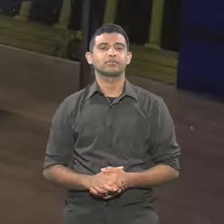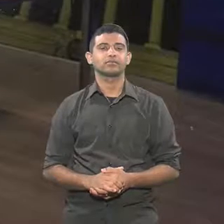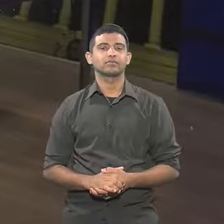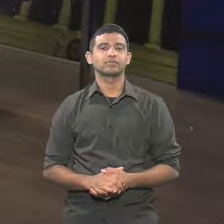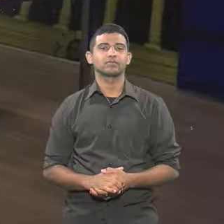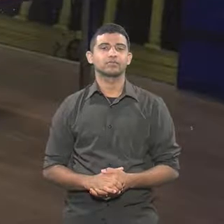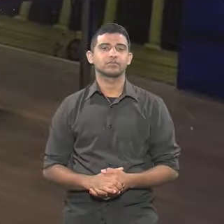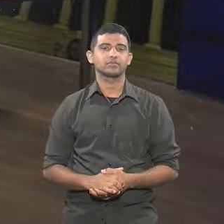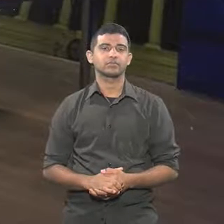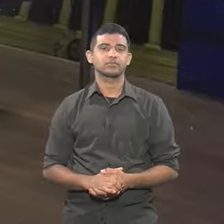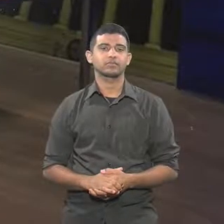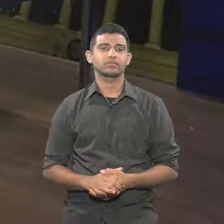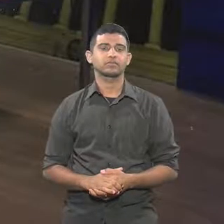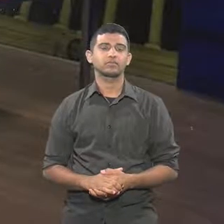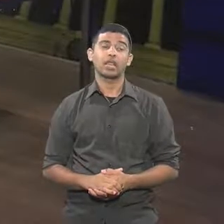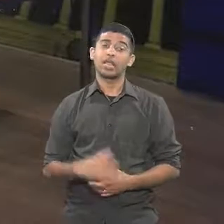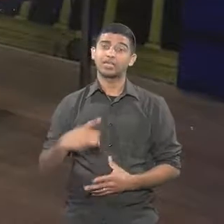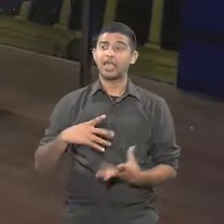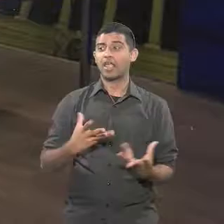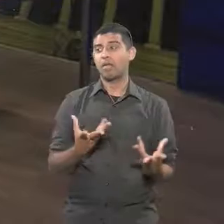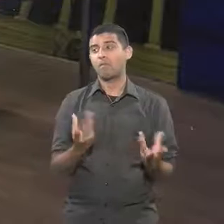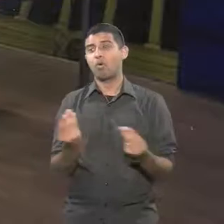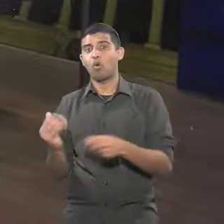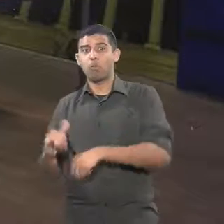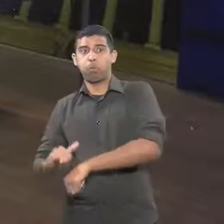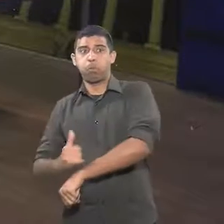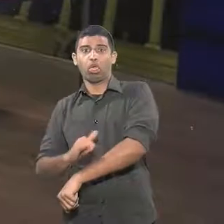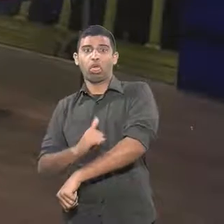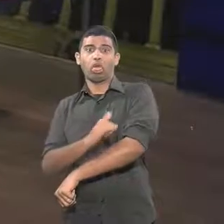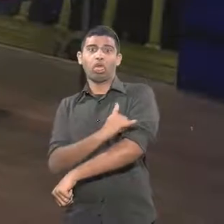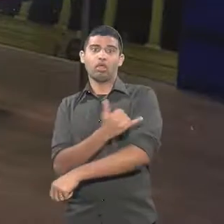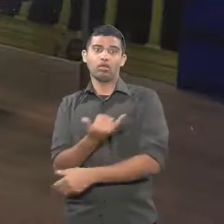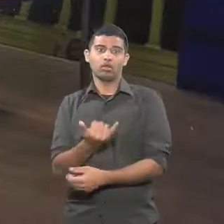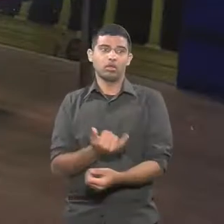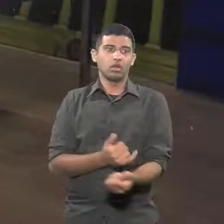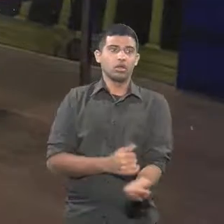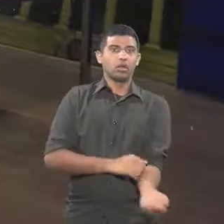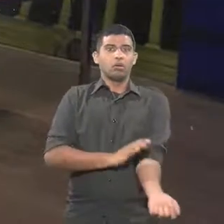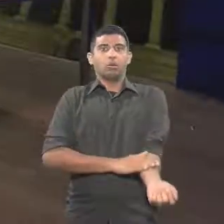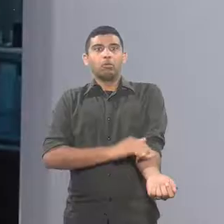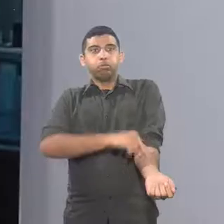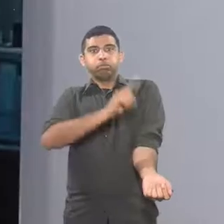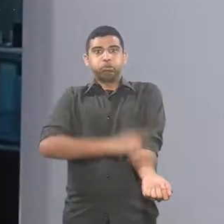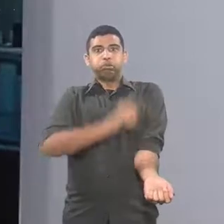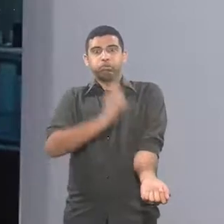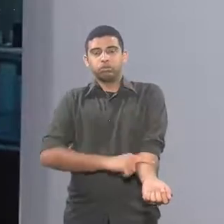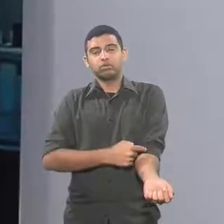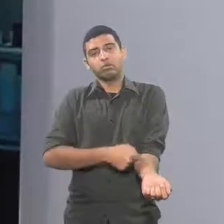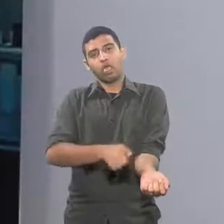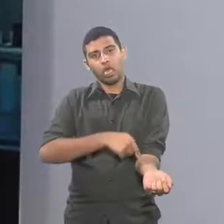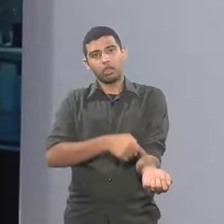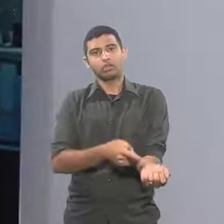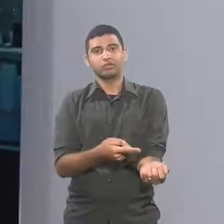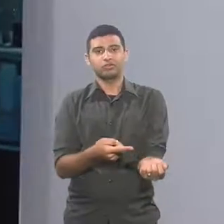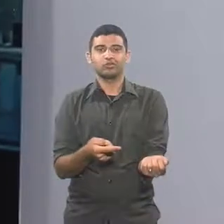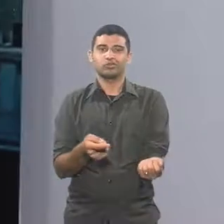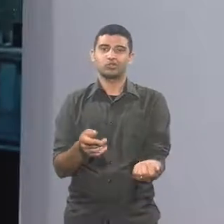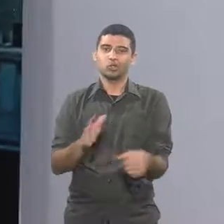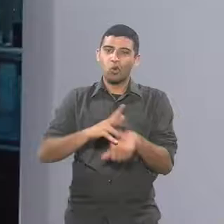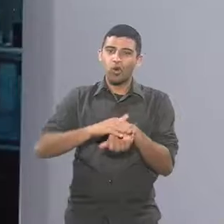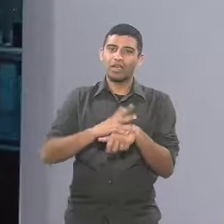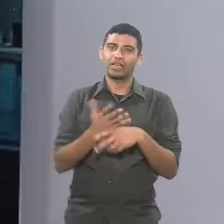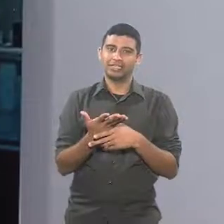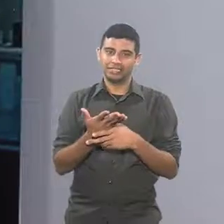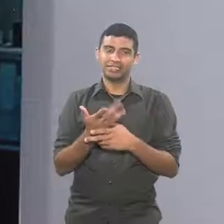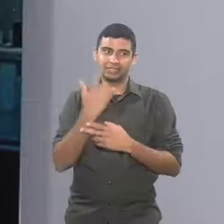tem um número maior de obesos, hipertensos, Exatamente, diabetes, que são doenças crônicas, né, e que afetam a